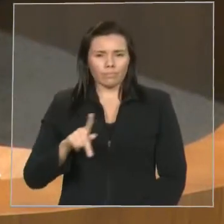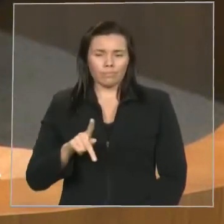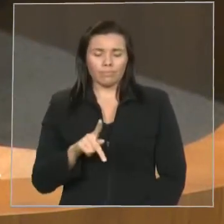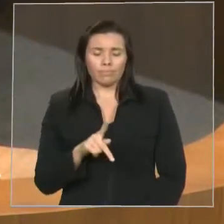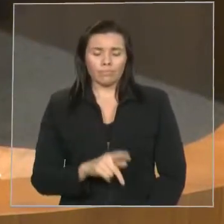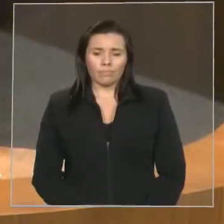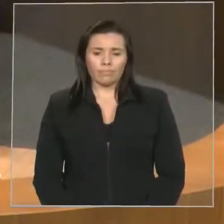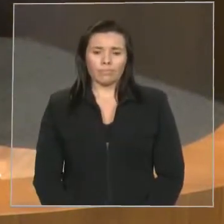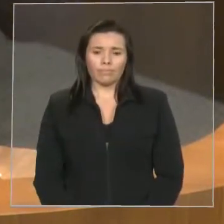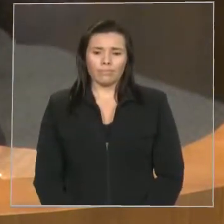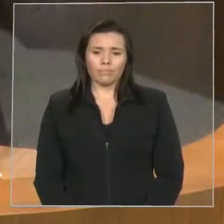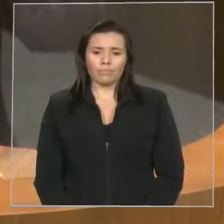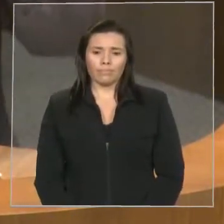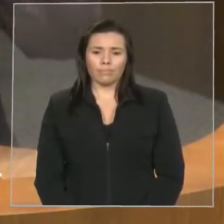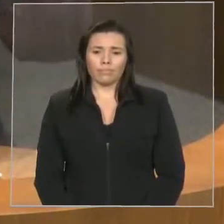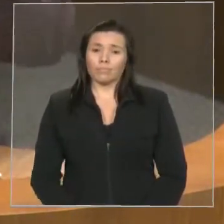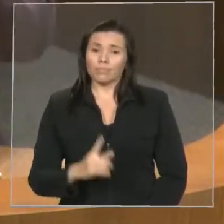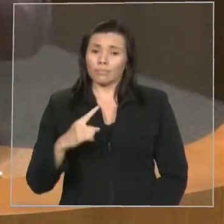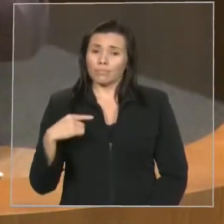temos